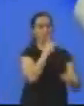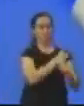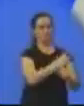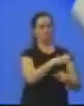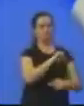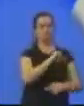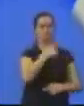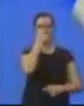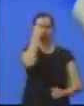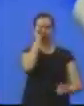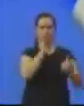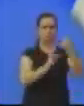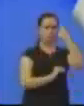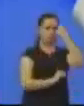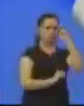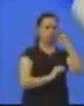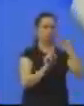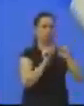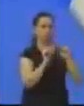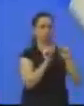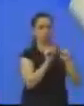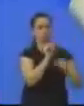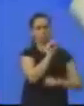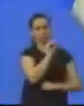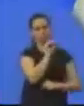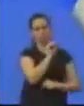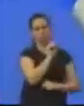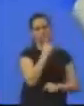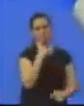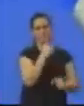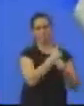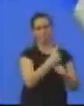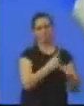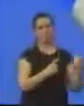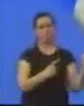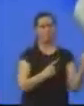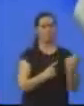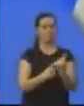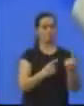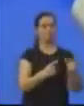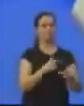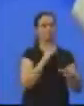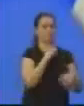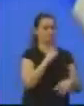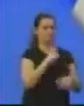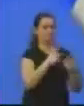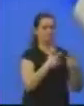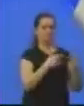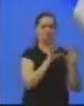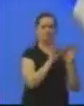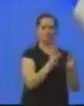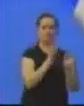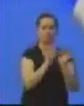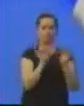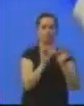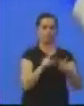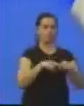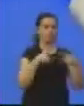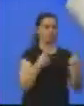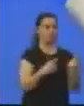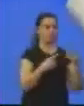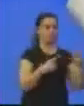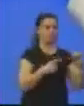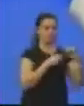Indeterminação. Como é que eu vou fazer? O que eu vou fazer aqui então? O que nós descobrimos é que tem alguma coisa para ser simplificada. Por isso é que deu 0 sobre